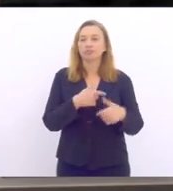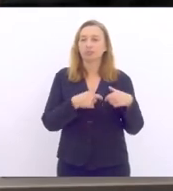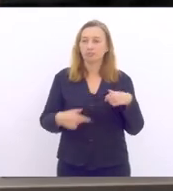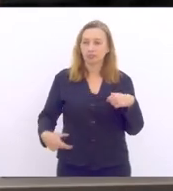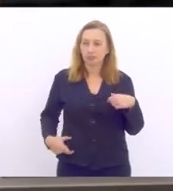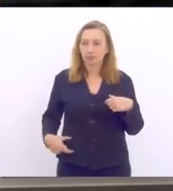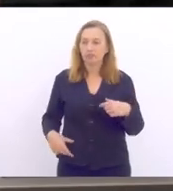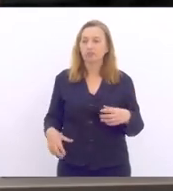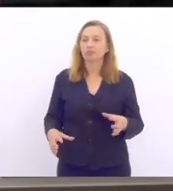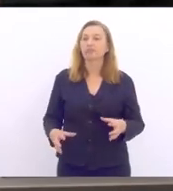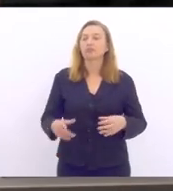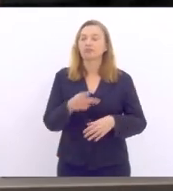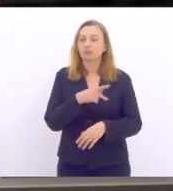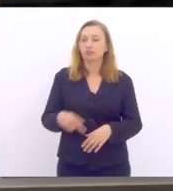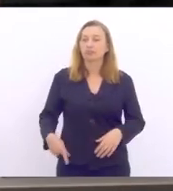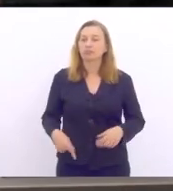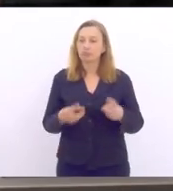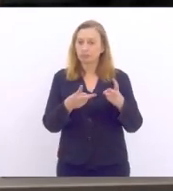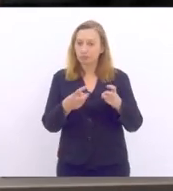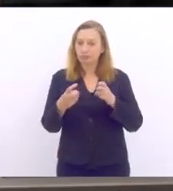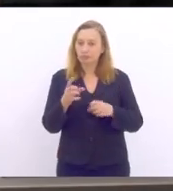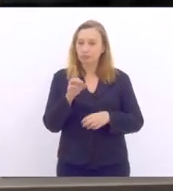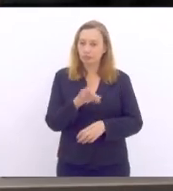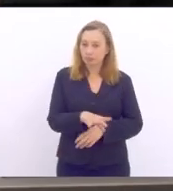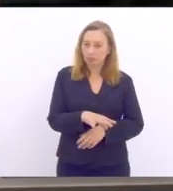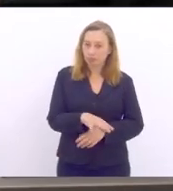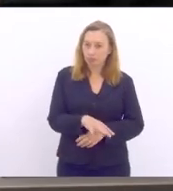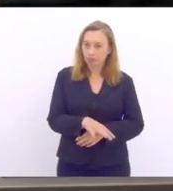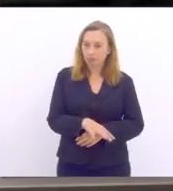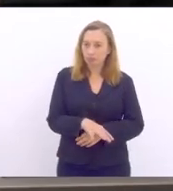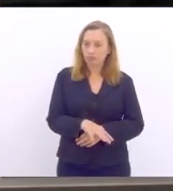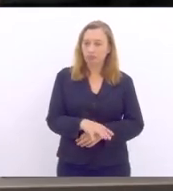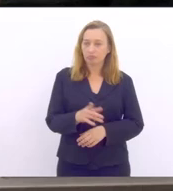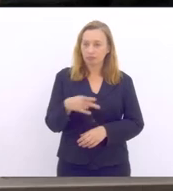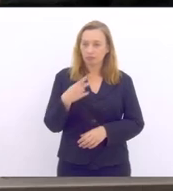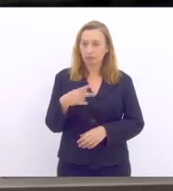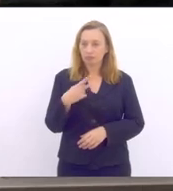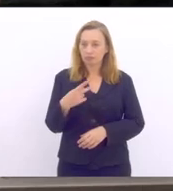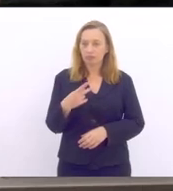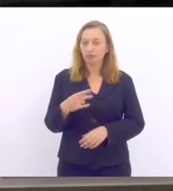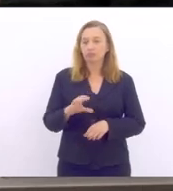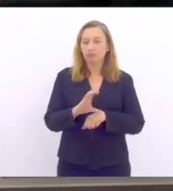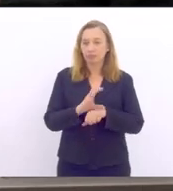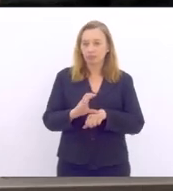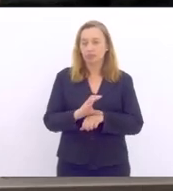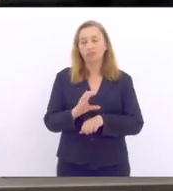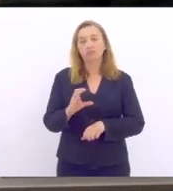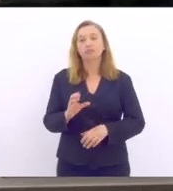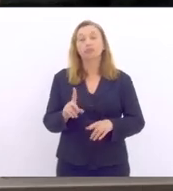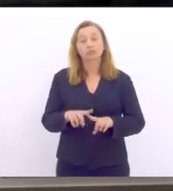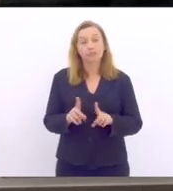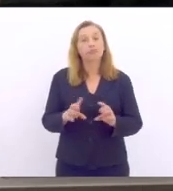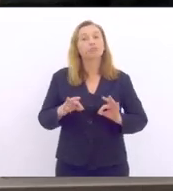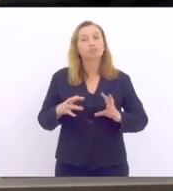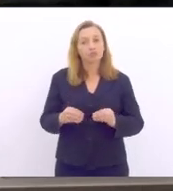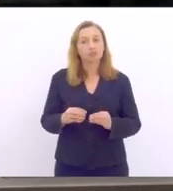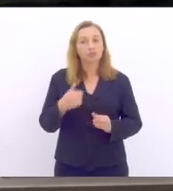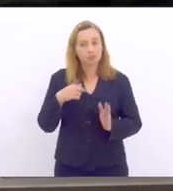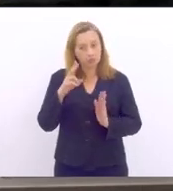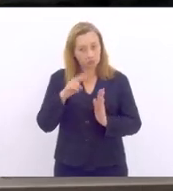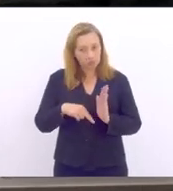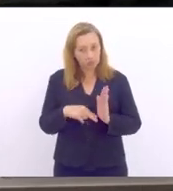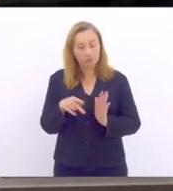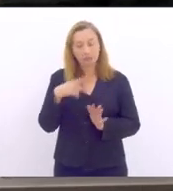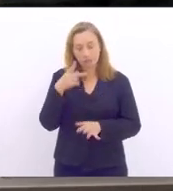Então, isso daqui, essa última observação me foi trazida por constitucionalistas. Mas tudo que eu li antes é a